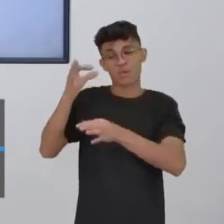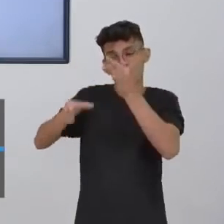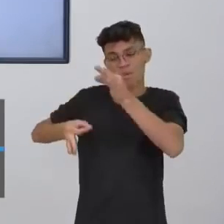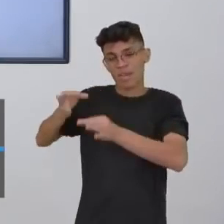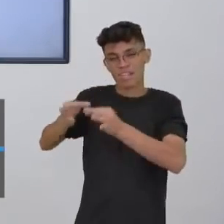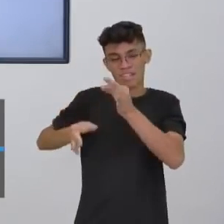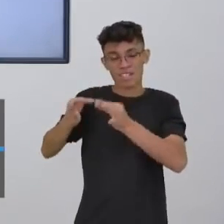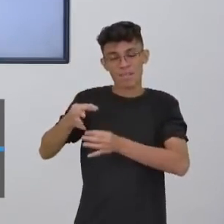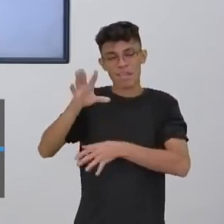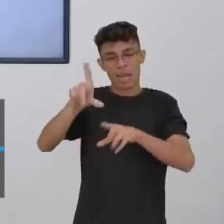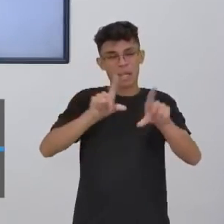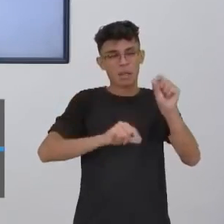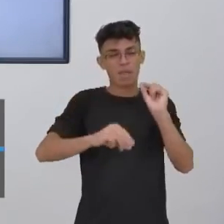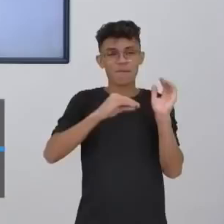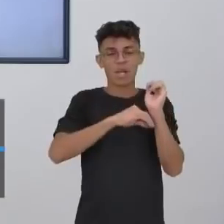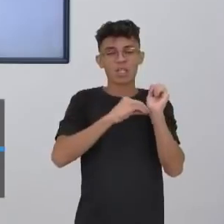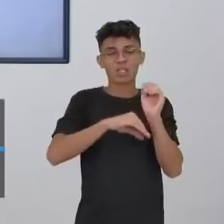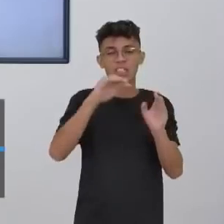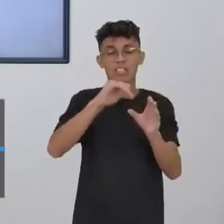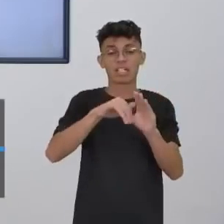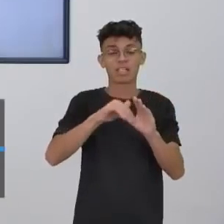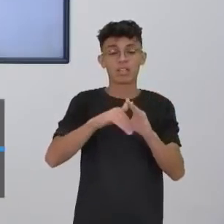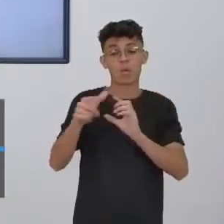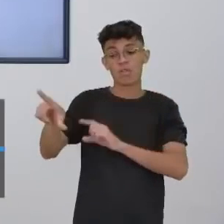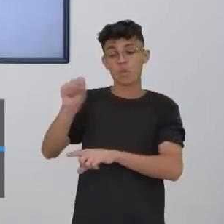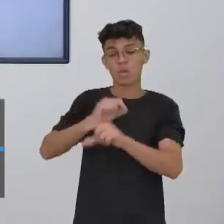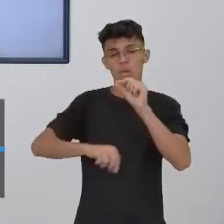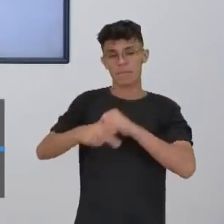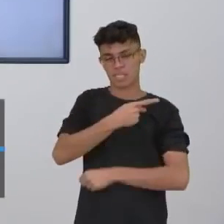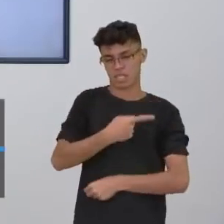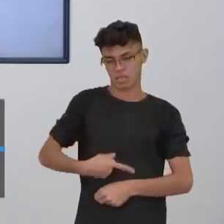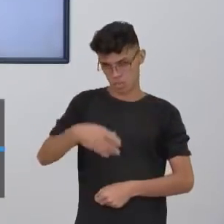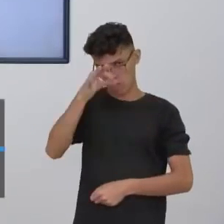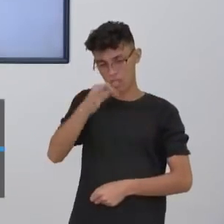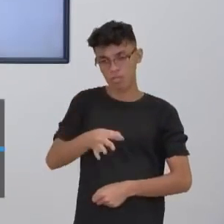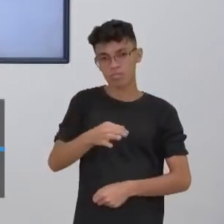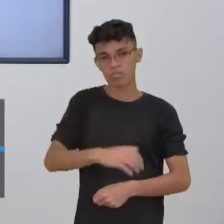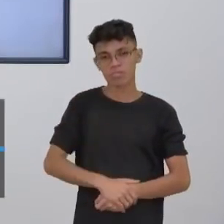voto secreto, vamos eleger outro presidente, certo?